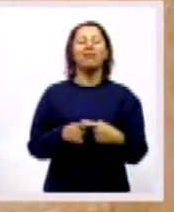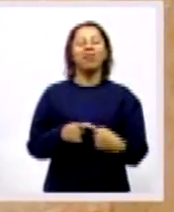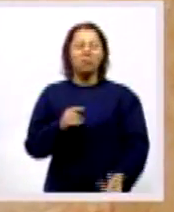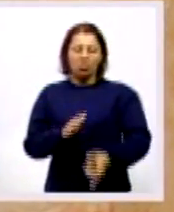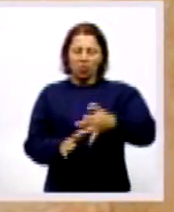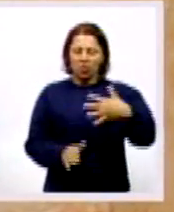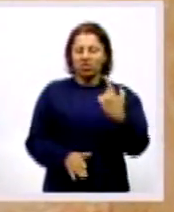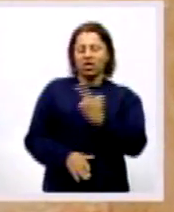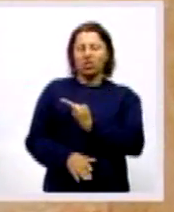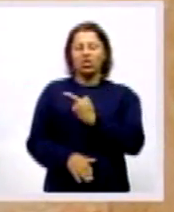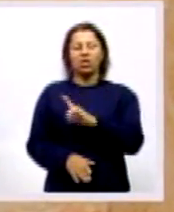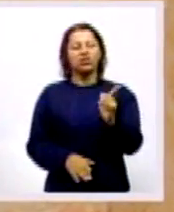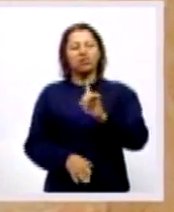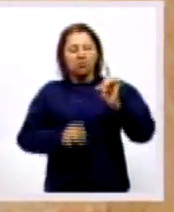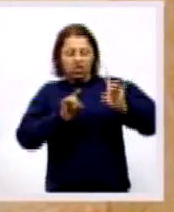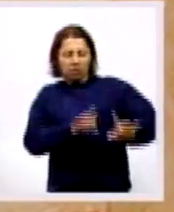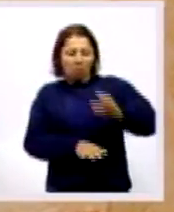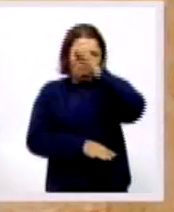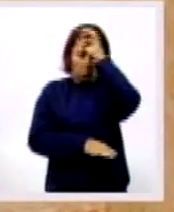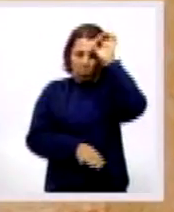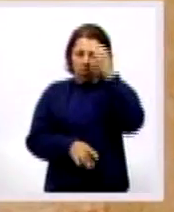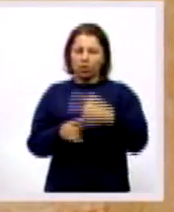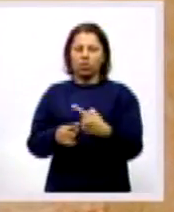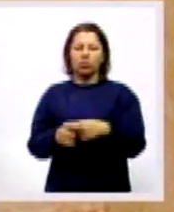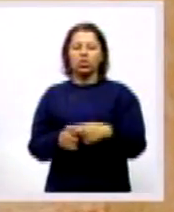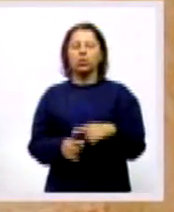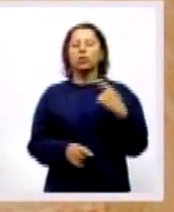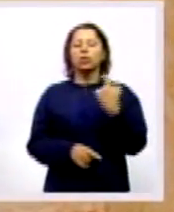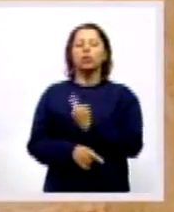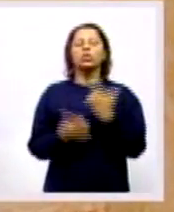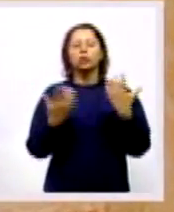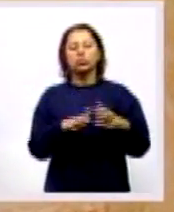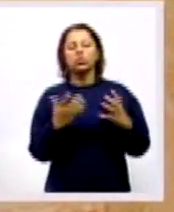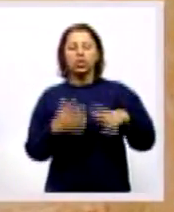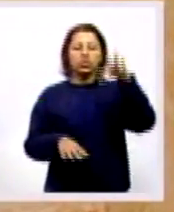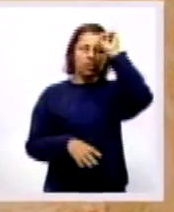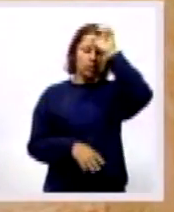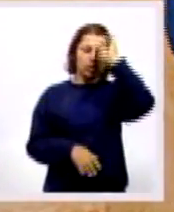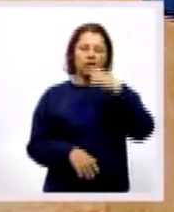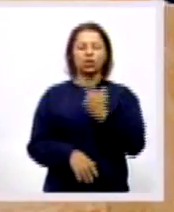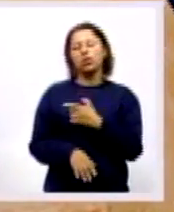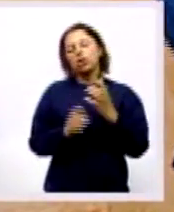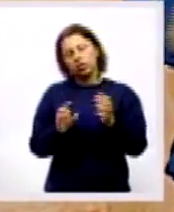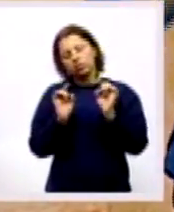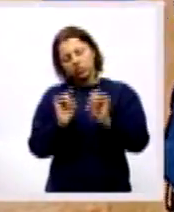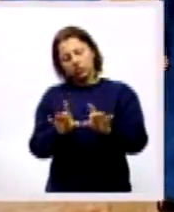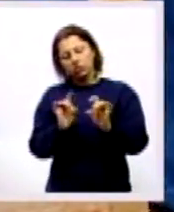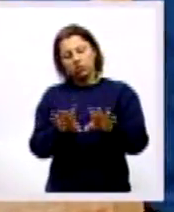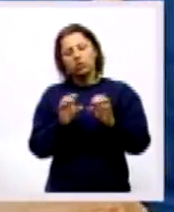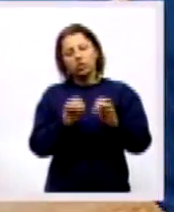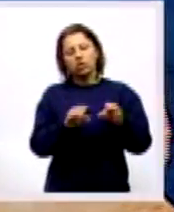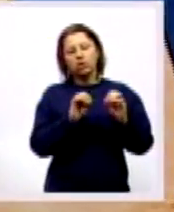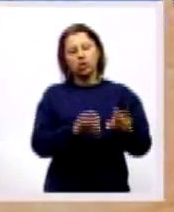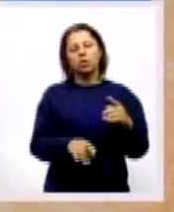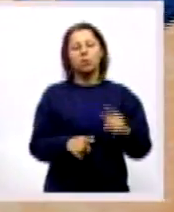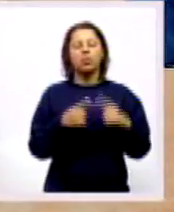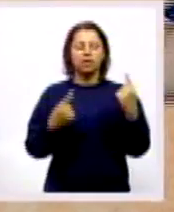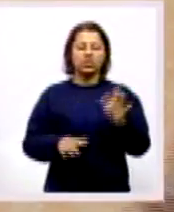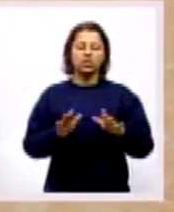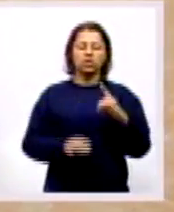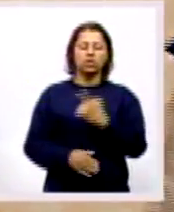não saímos da ignorância, porque a gente insiste em não querer aprender, a gente só quer ensinar, e muitas vezes a gente ensina outro